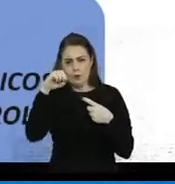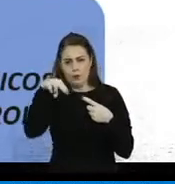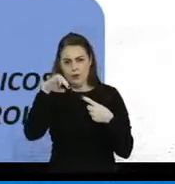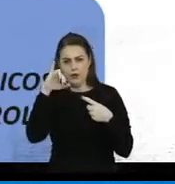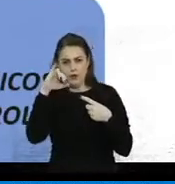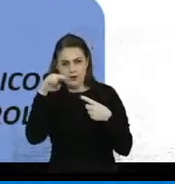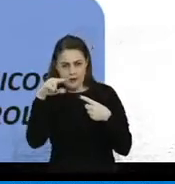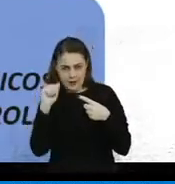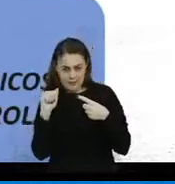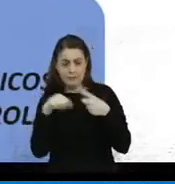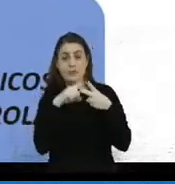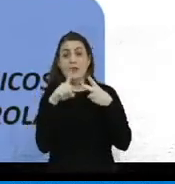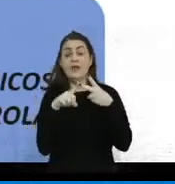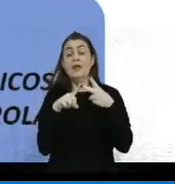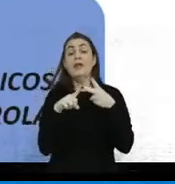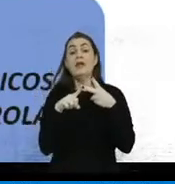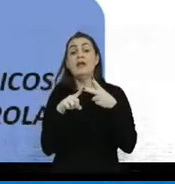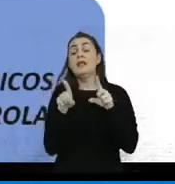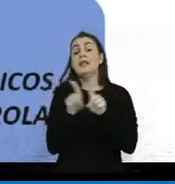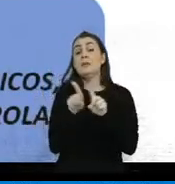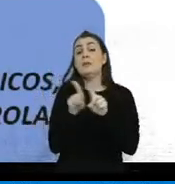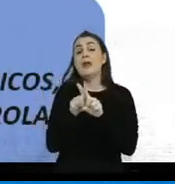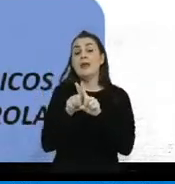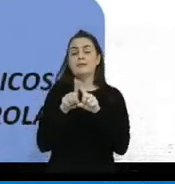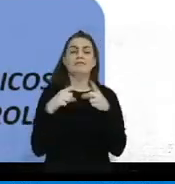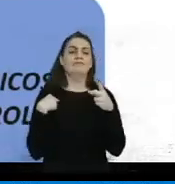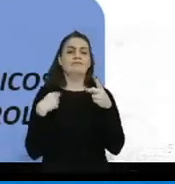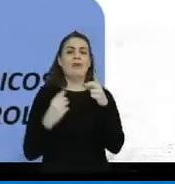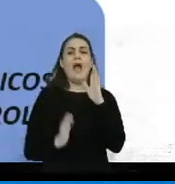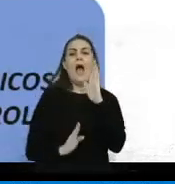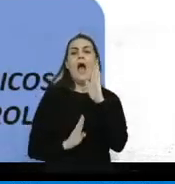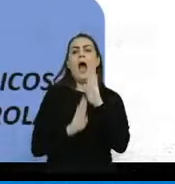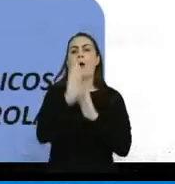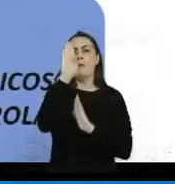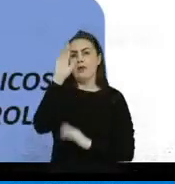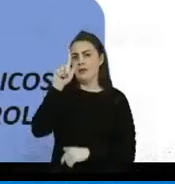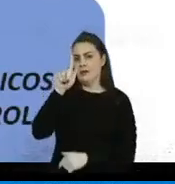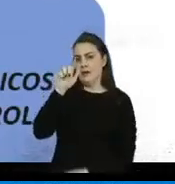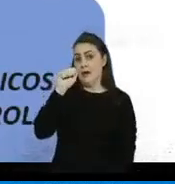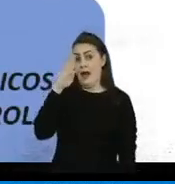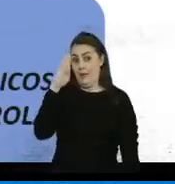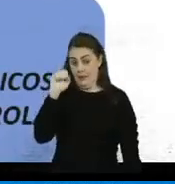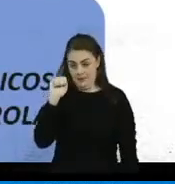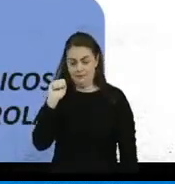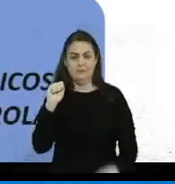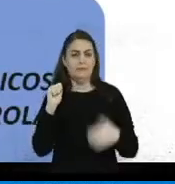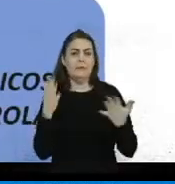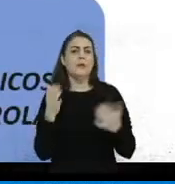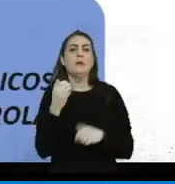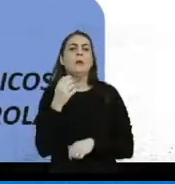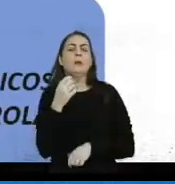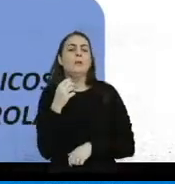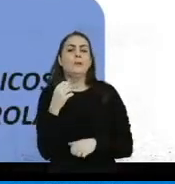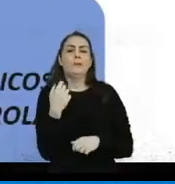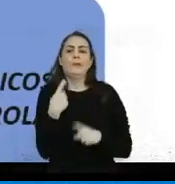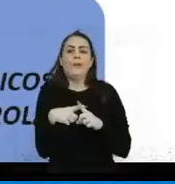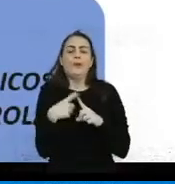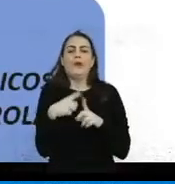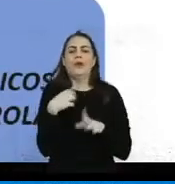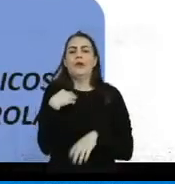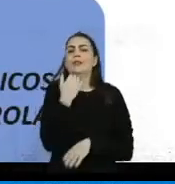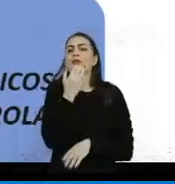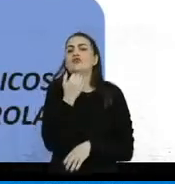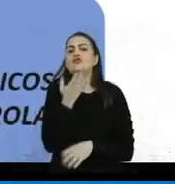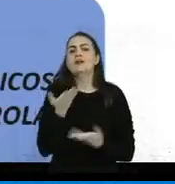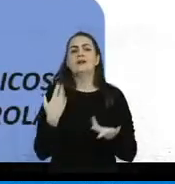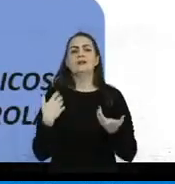gente tomar um medicamento e ter um estilo de vida ruim, sedentarismo, alimentação errada,